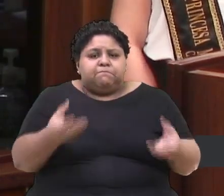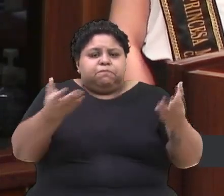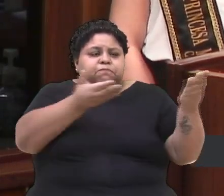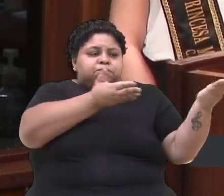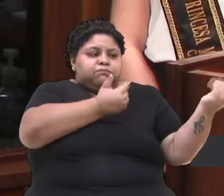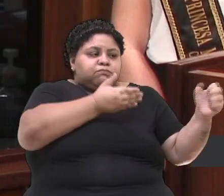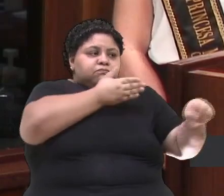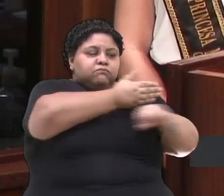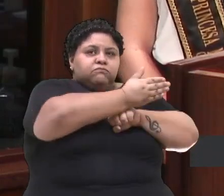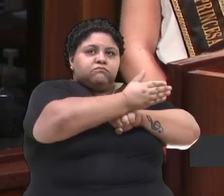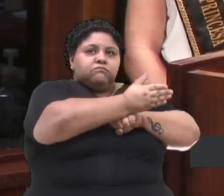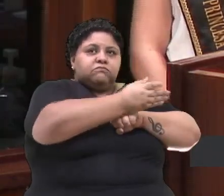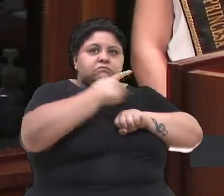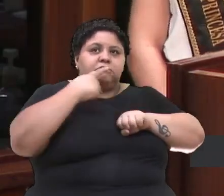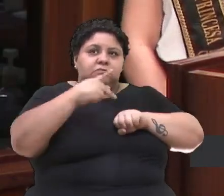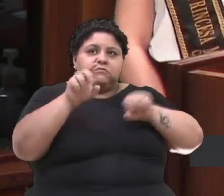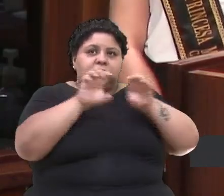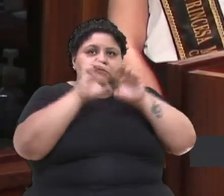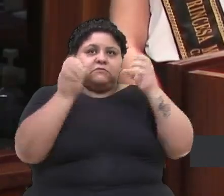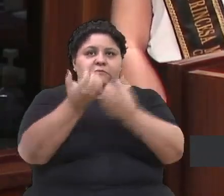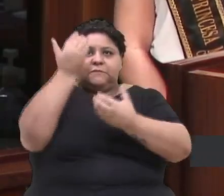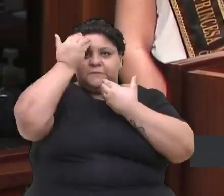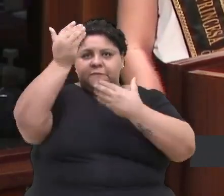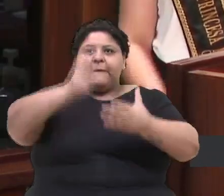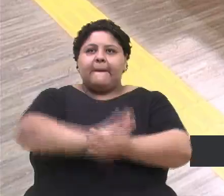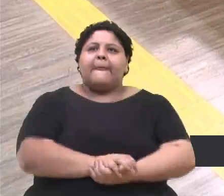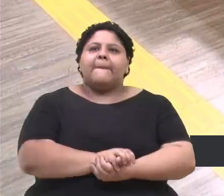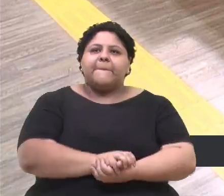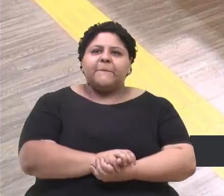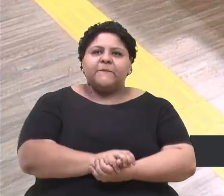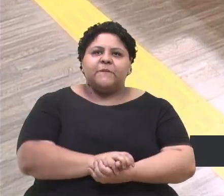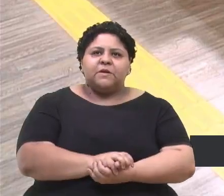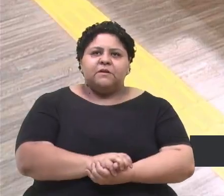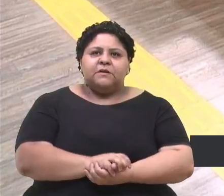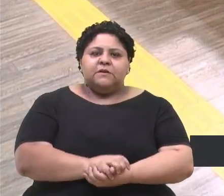a participar nas suas comunidades. Obrigada.